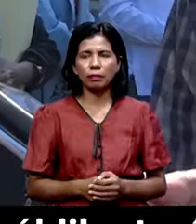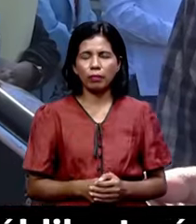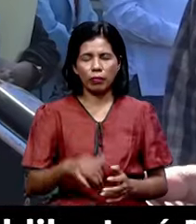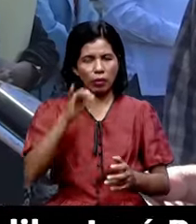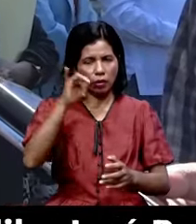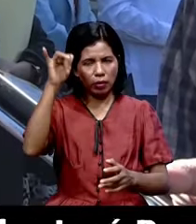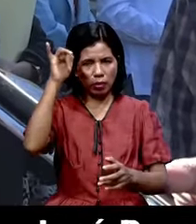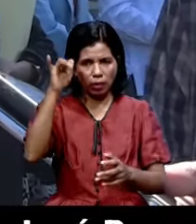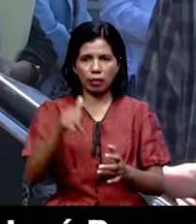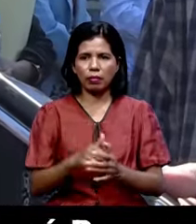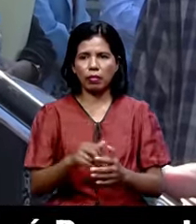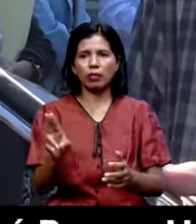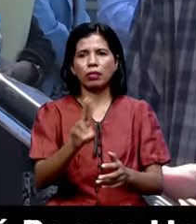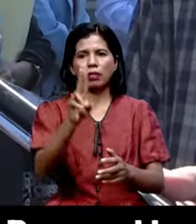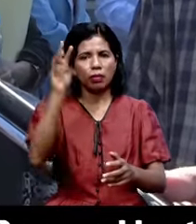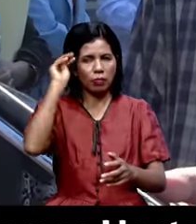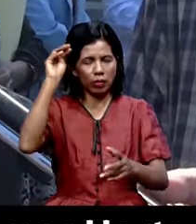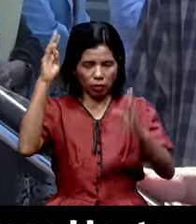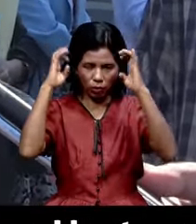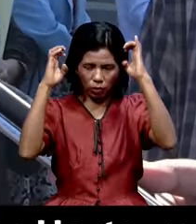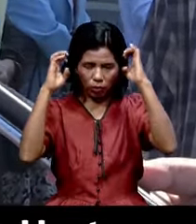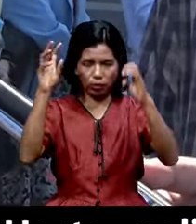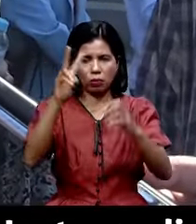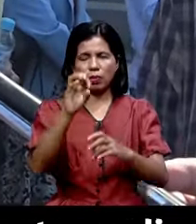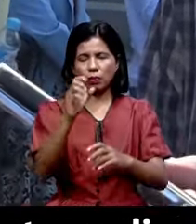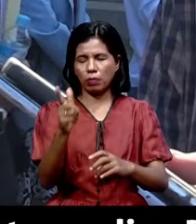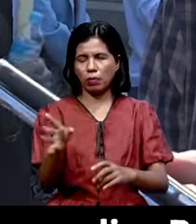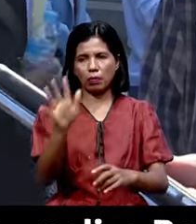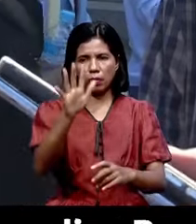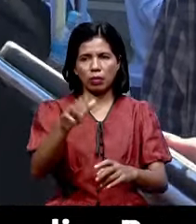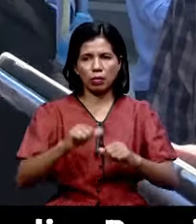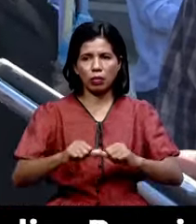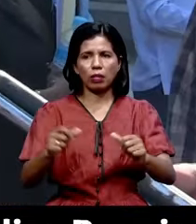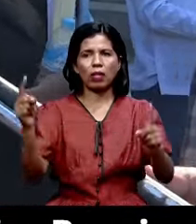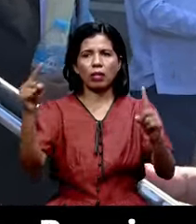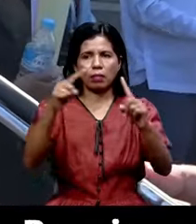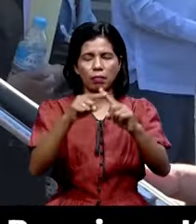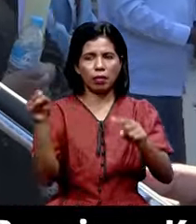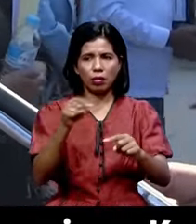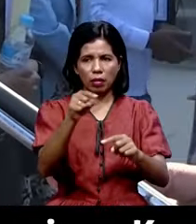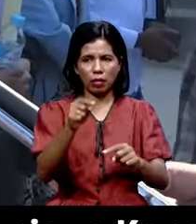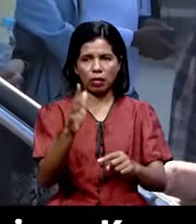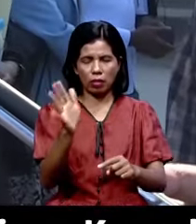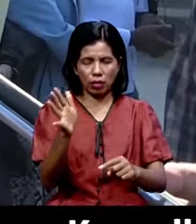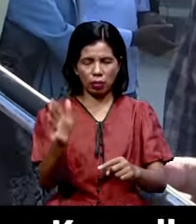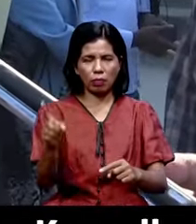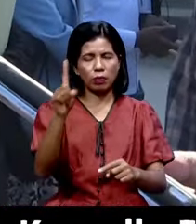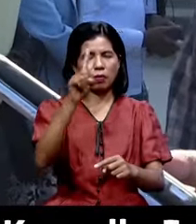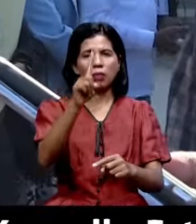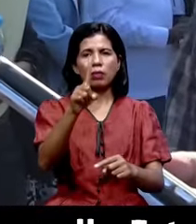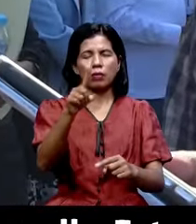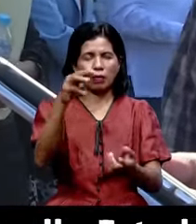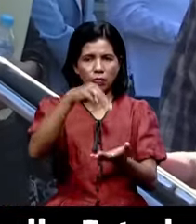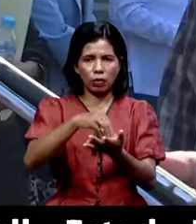execução Ministério da Educação em 2024, lá o dia que teve, a minha atingiu na 51 milhões e